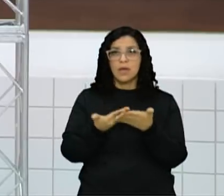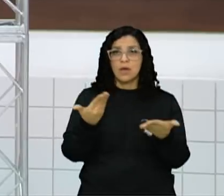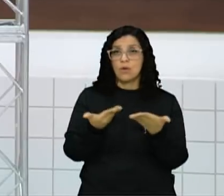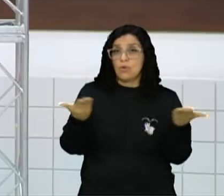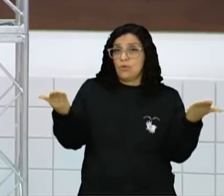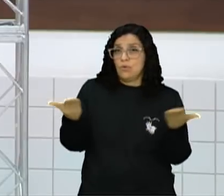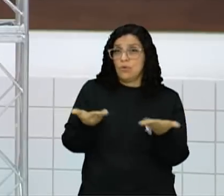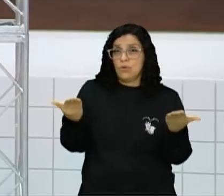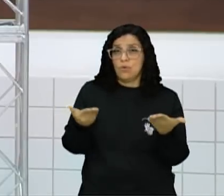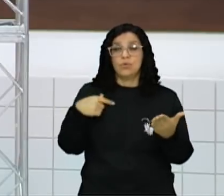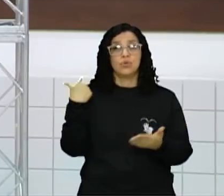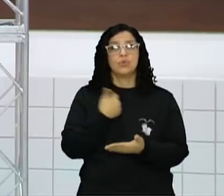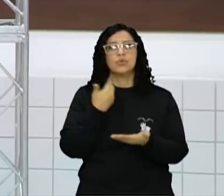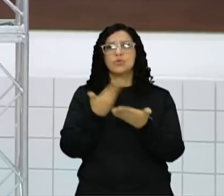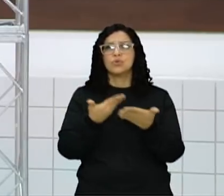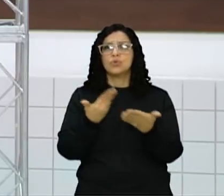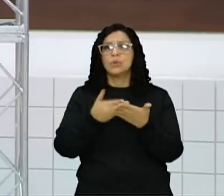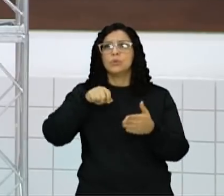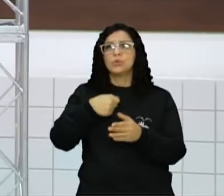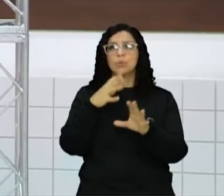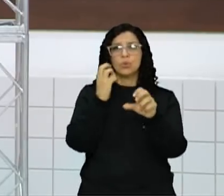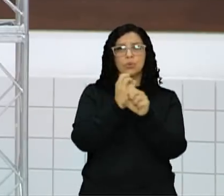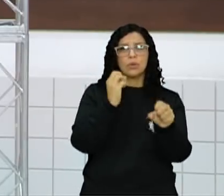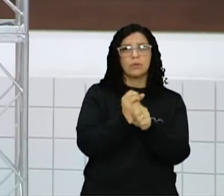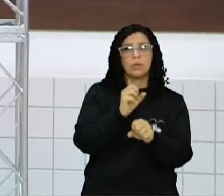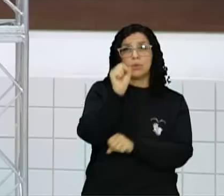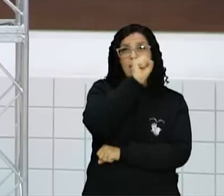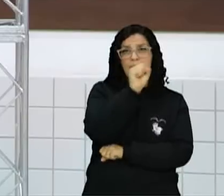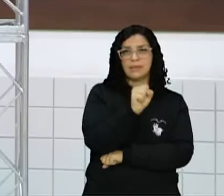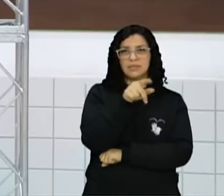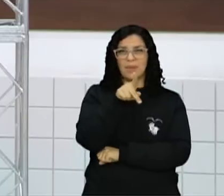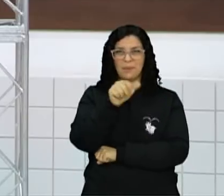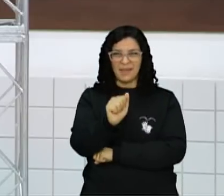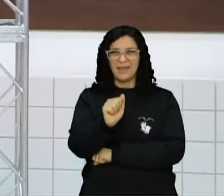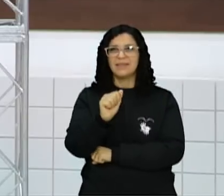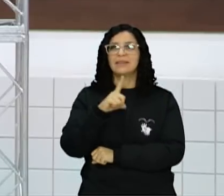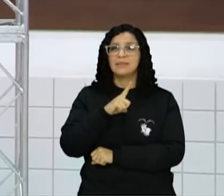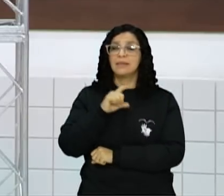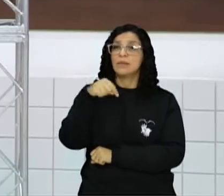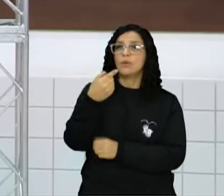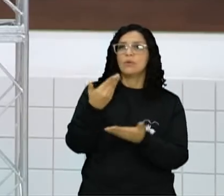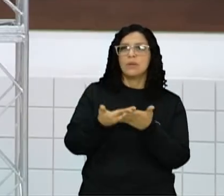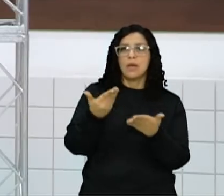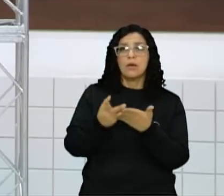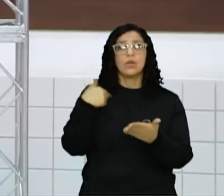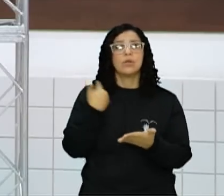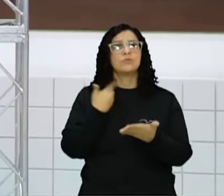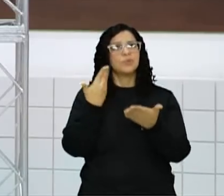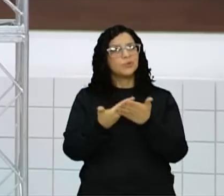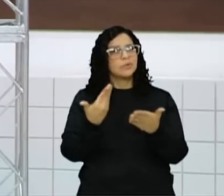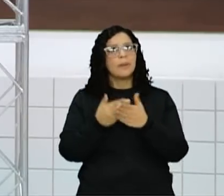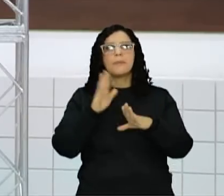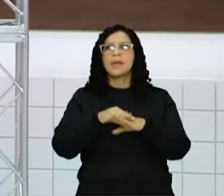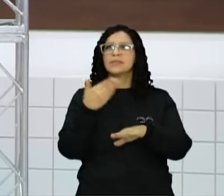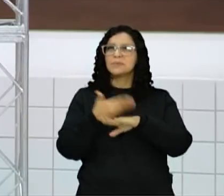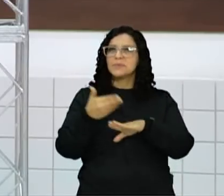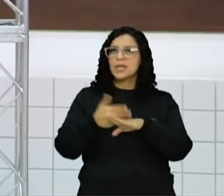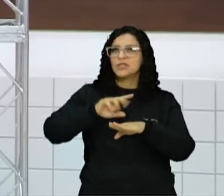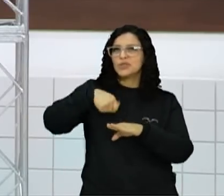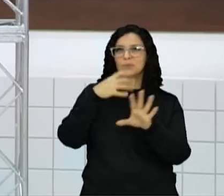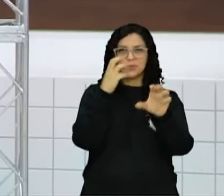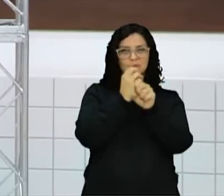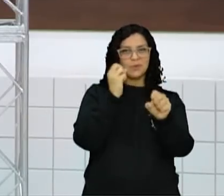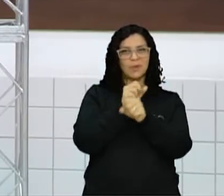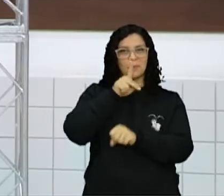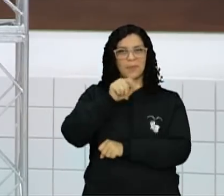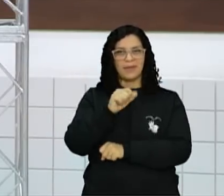de hoje. Hoje nós falamos sobre soma dos termos de uma PA. E na próxima aula nós vamos fazer mais aplicações com soma dos